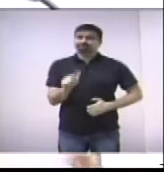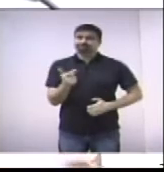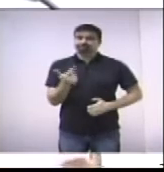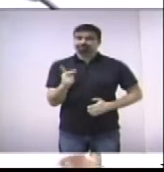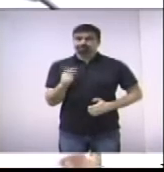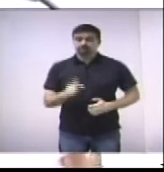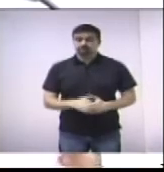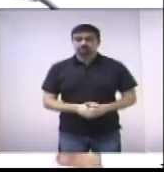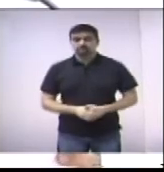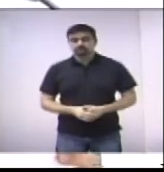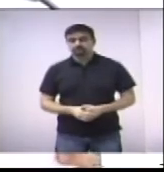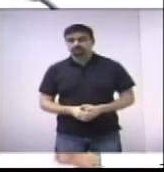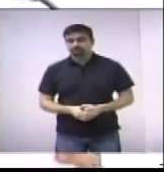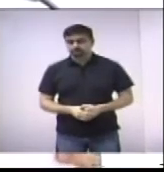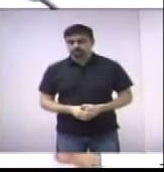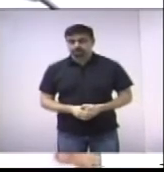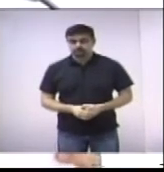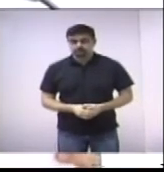Terceiro,